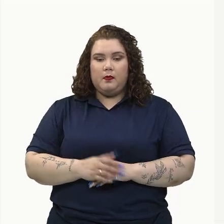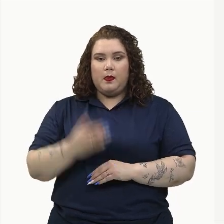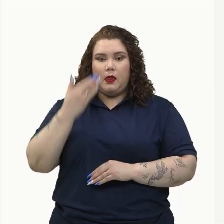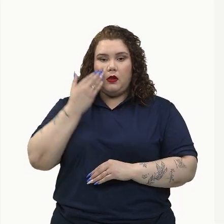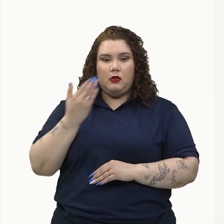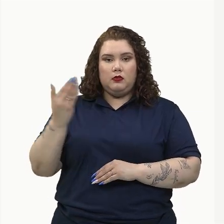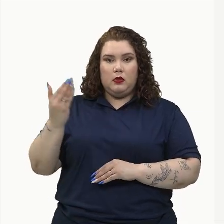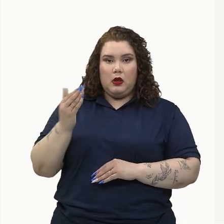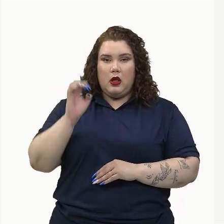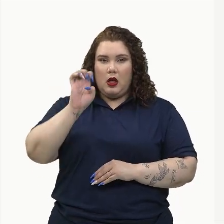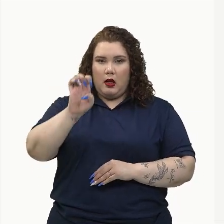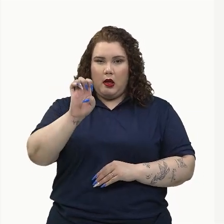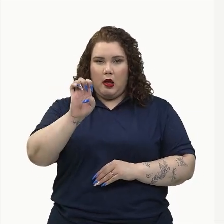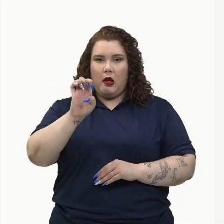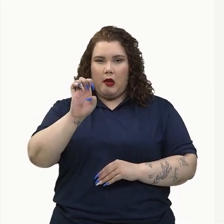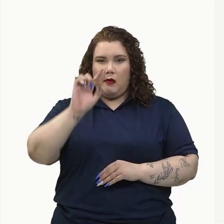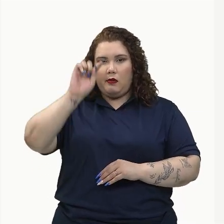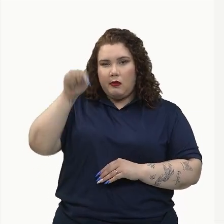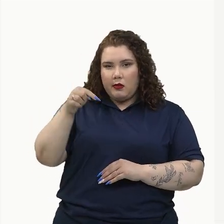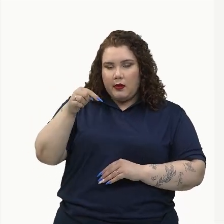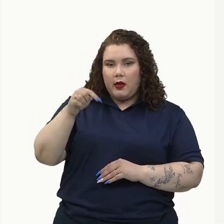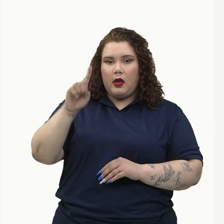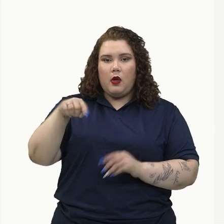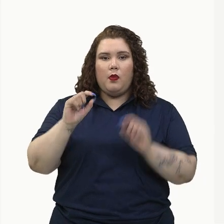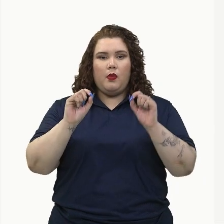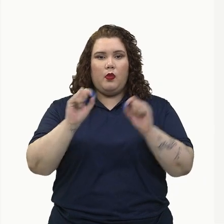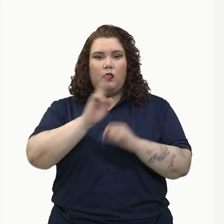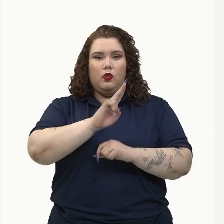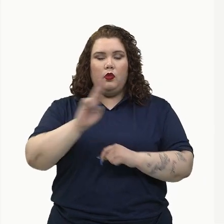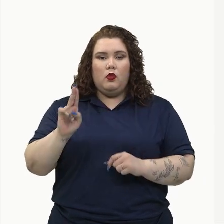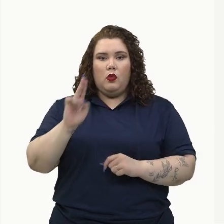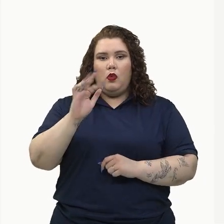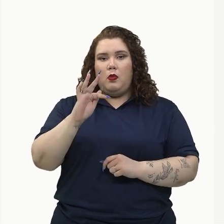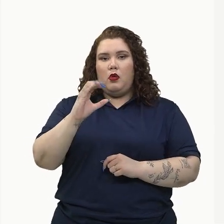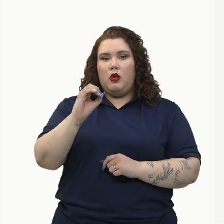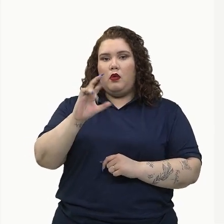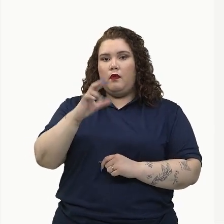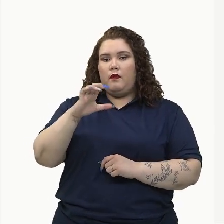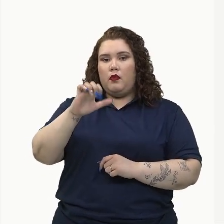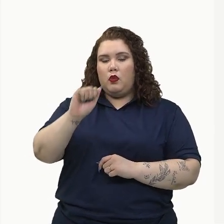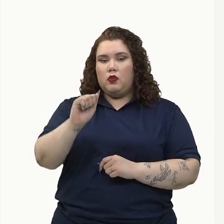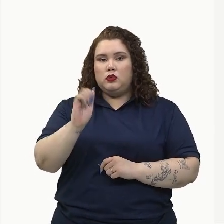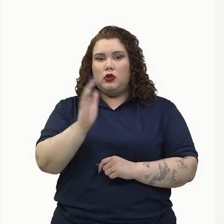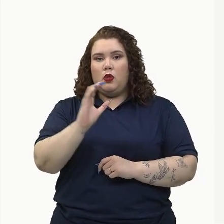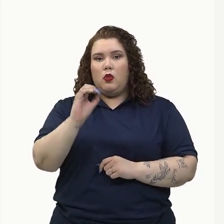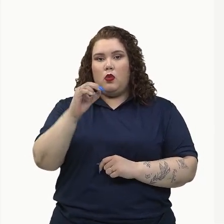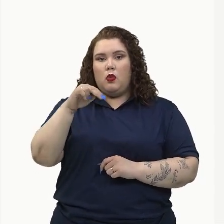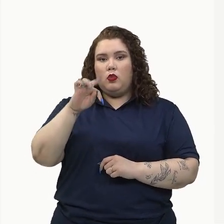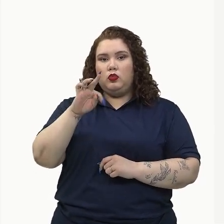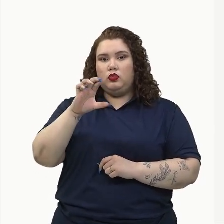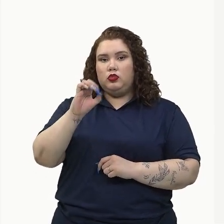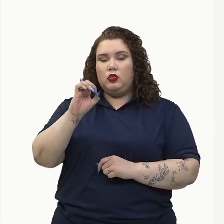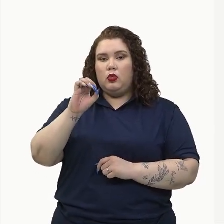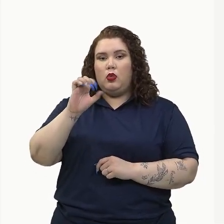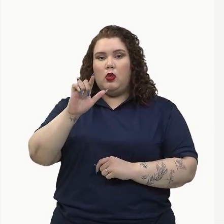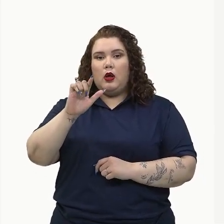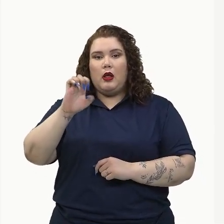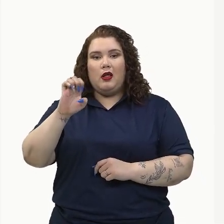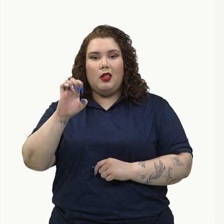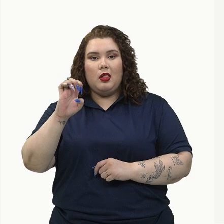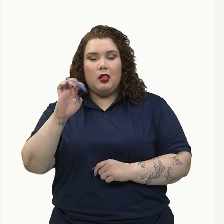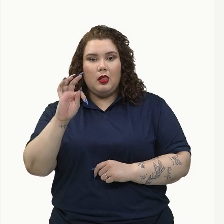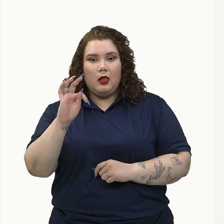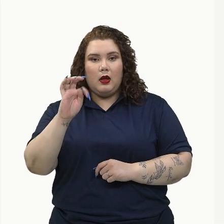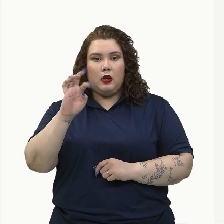força contra a eletromotriz, que é uma característica dos receptores, mais a resistência interna, vezes